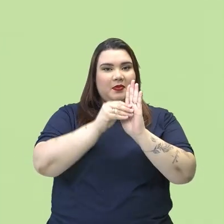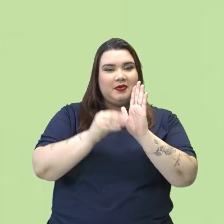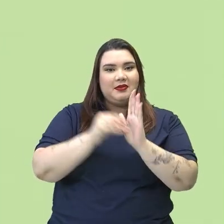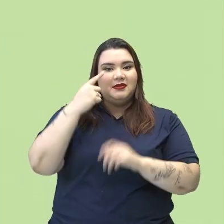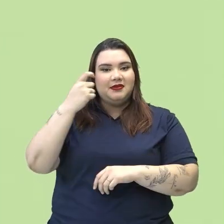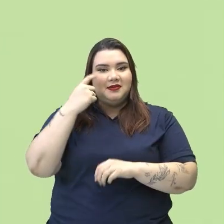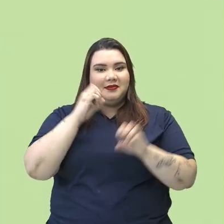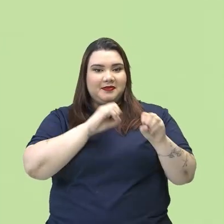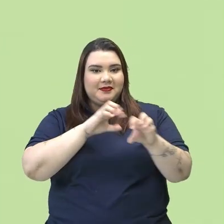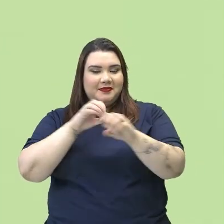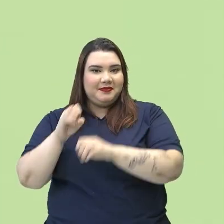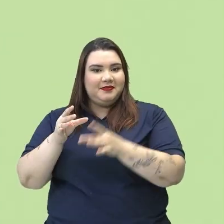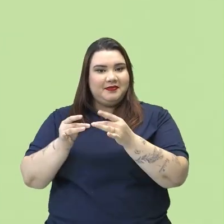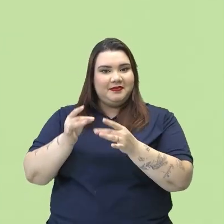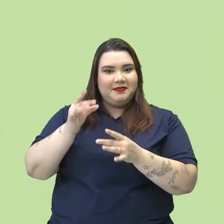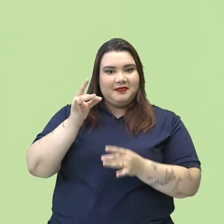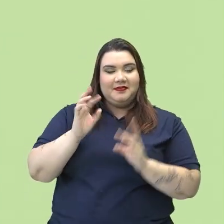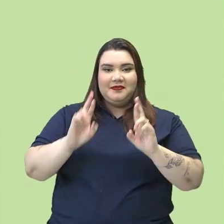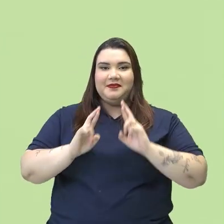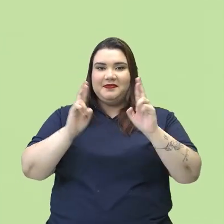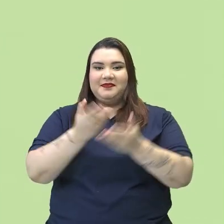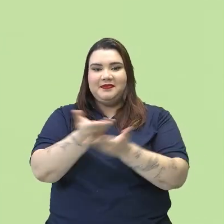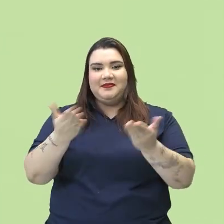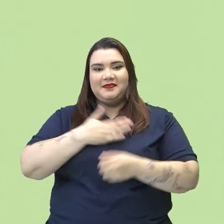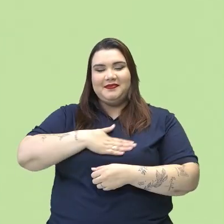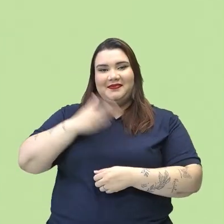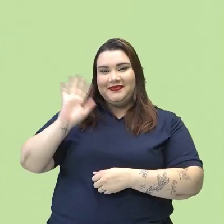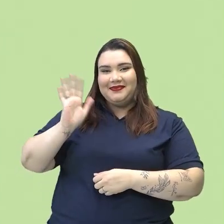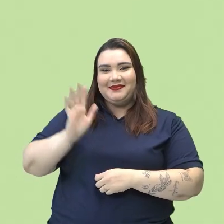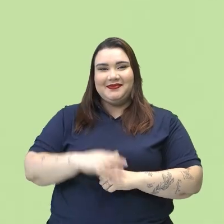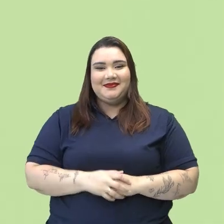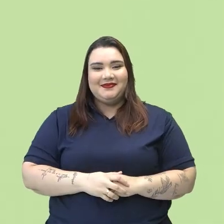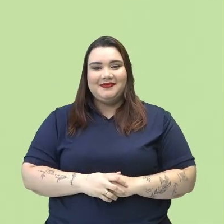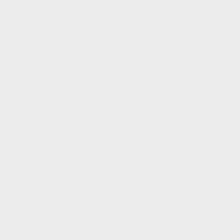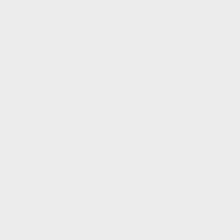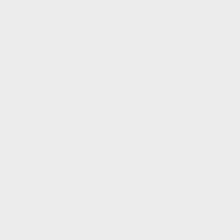bem interessantes, pincelados para vocês. Espero que vocês tenham gostado e até a próxima.